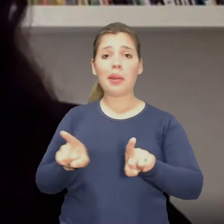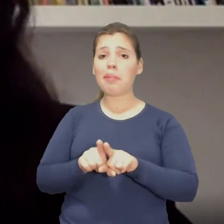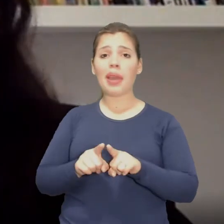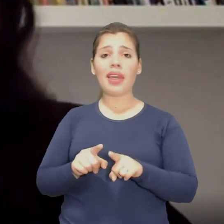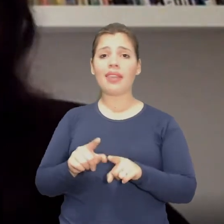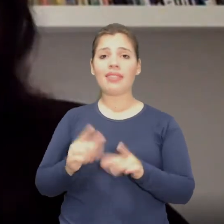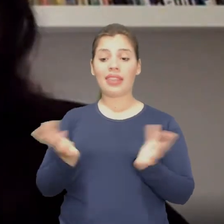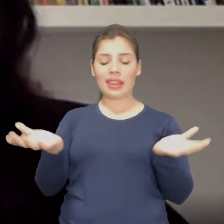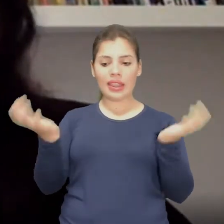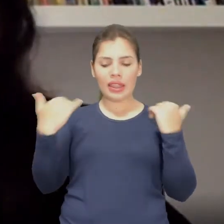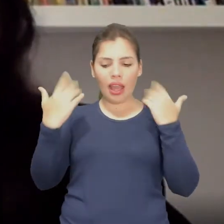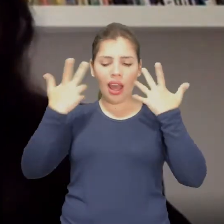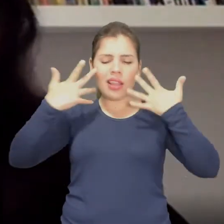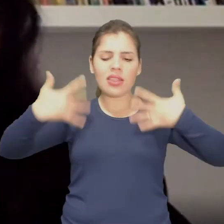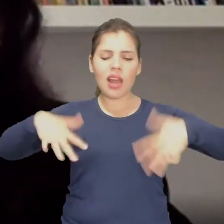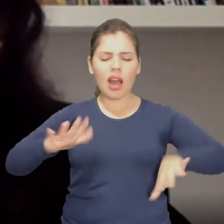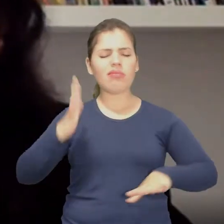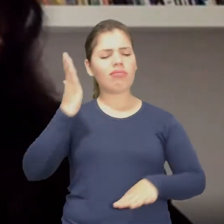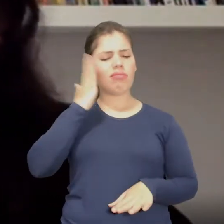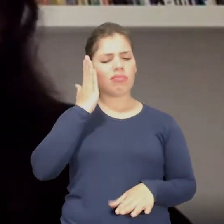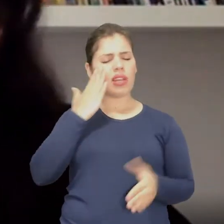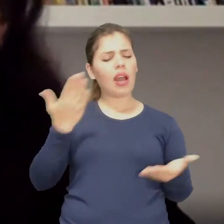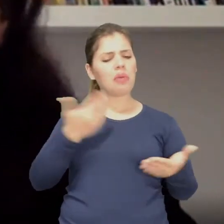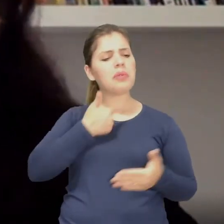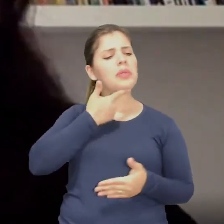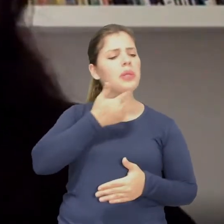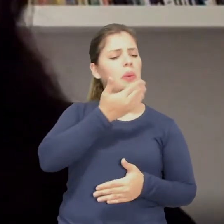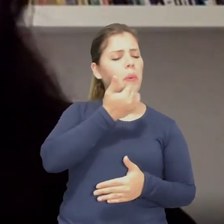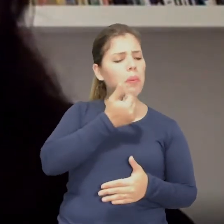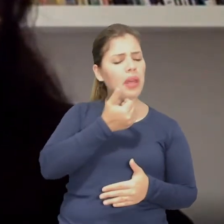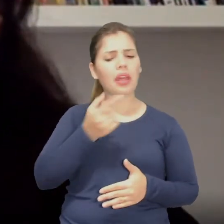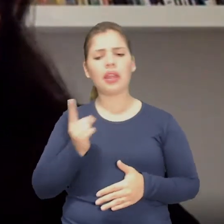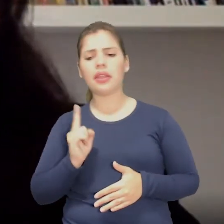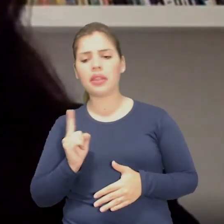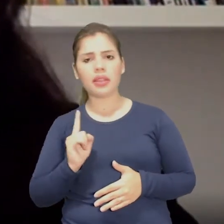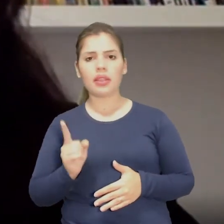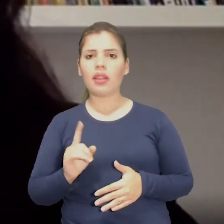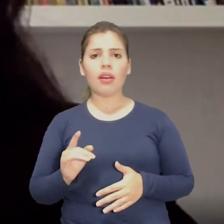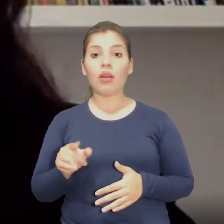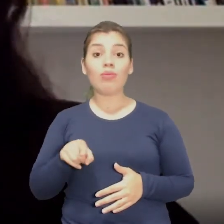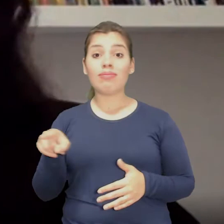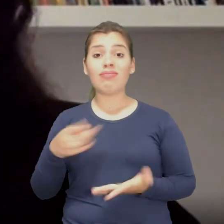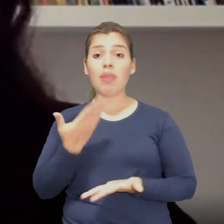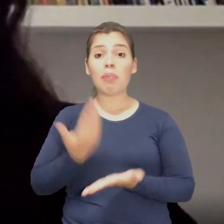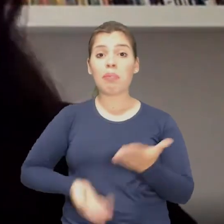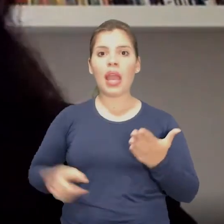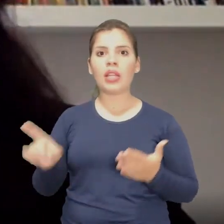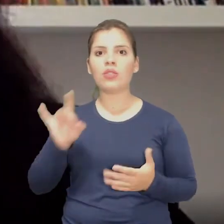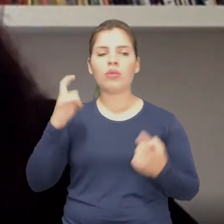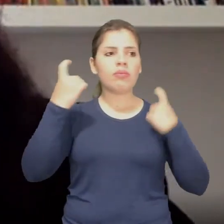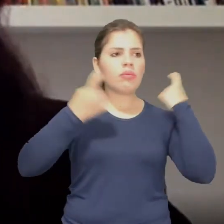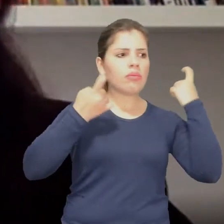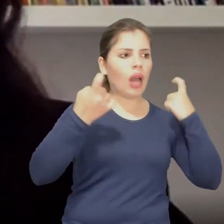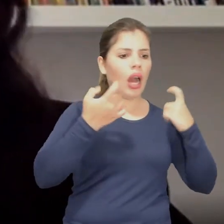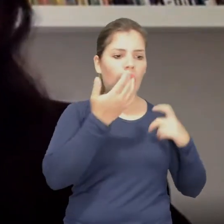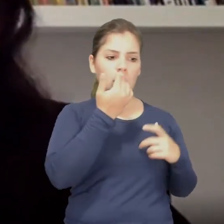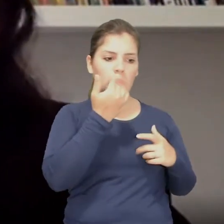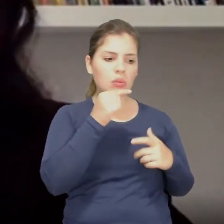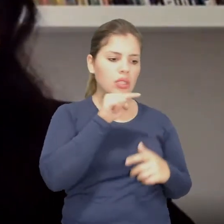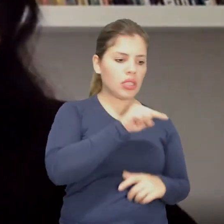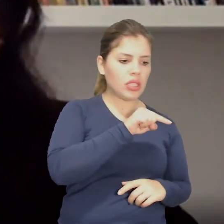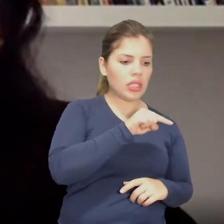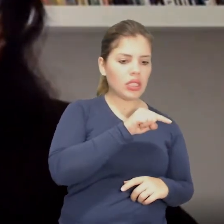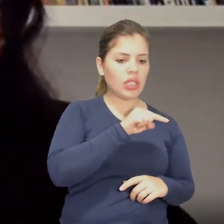a não compreender os sinais do próprio corpo, né? Porque elas passam a se preocupar com como comer, o quanto comer,